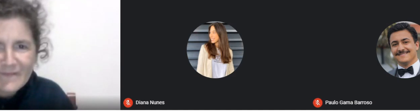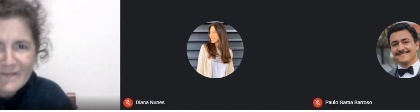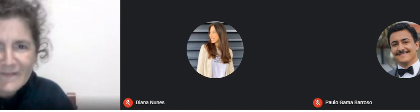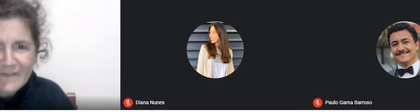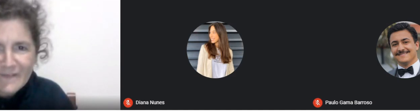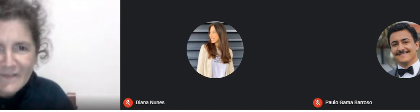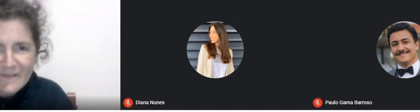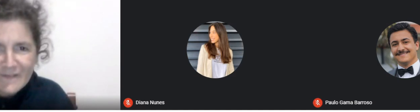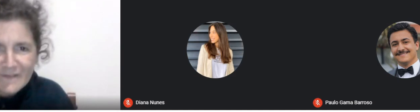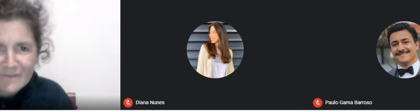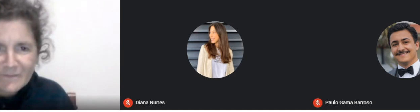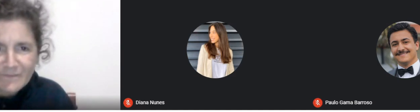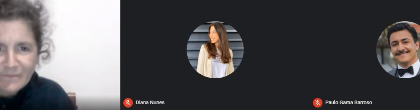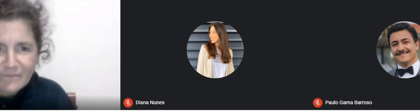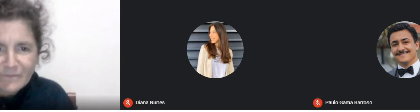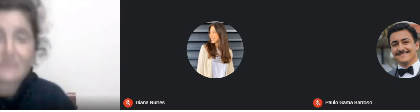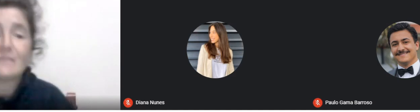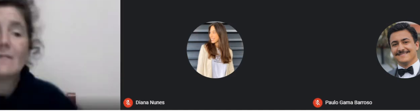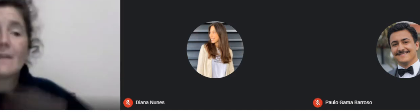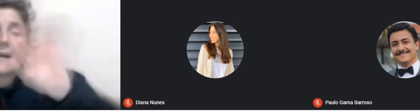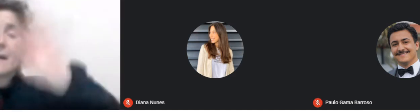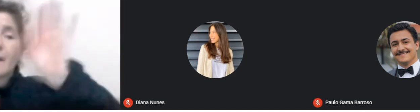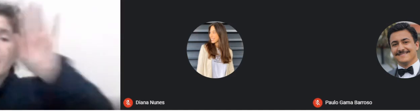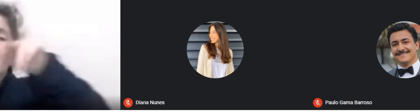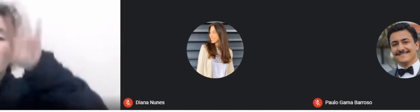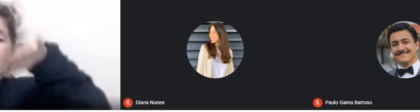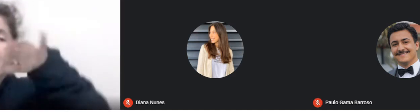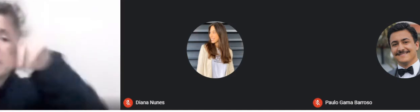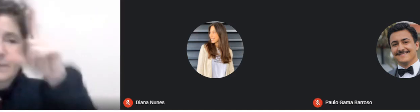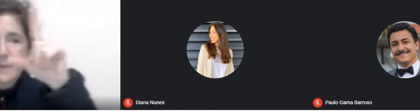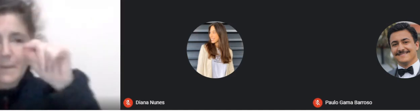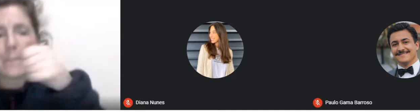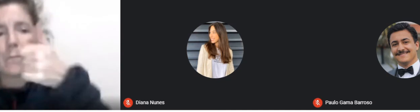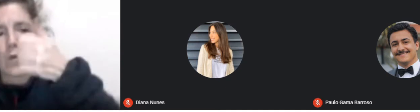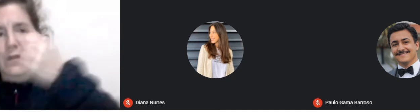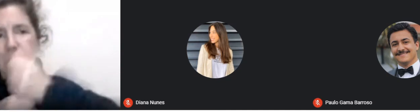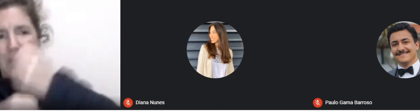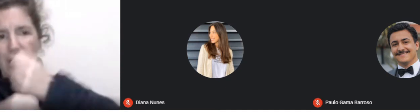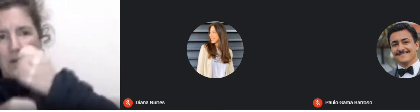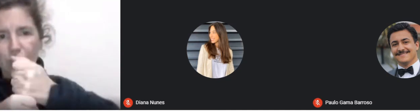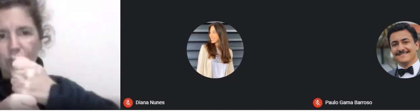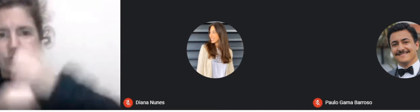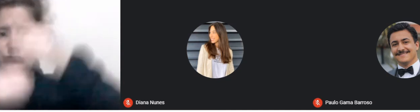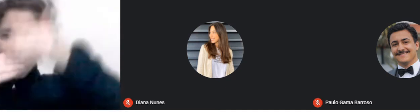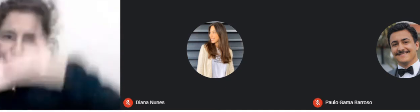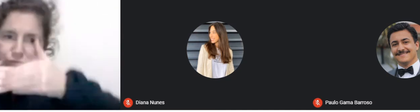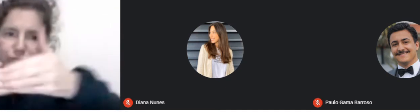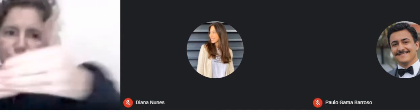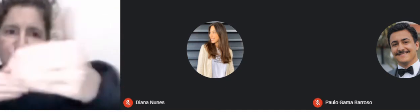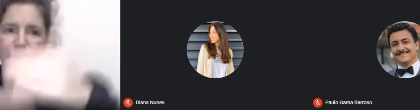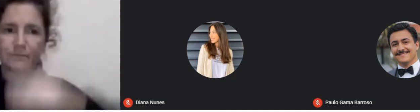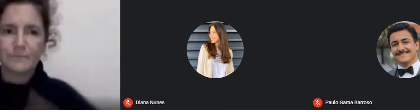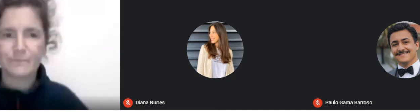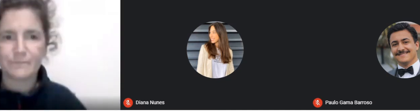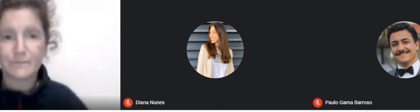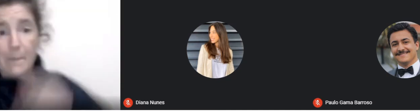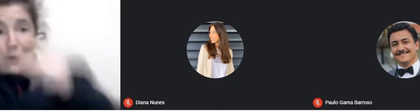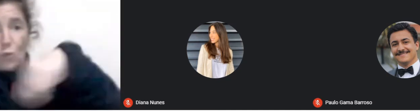Adeus e muitos parabéns. Olha os aplausos em língua gestual. Está sofrido.